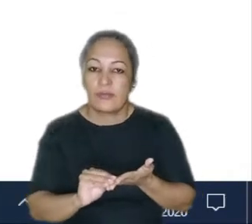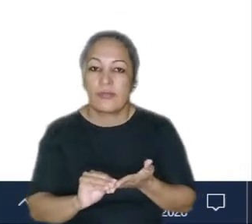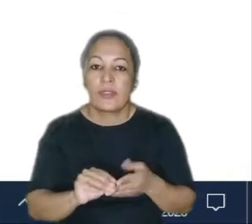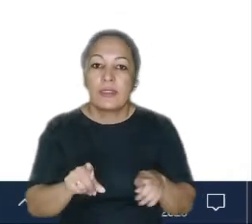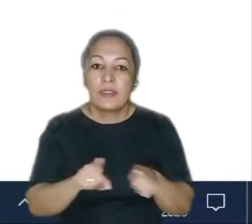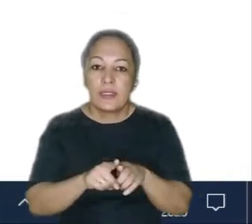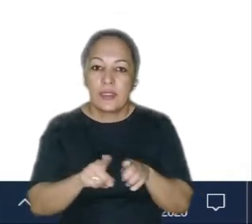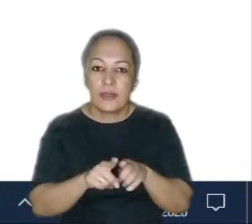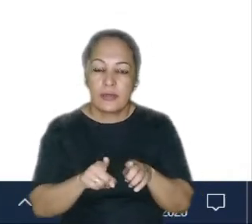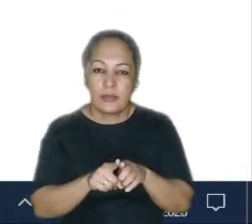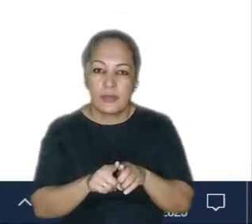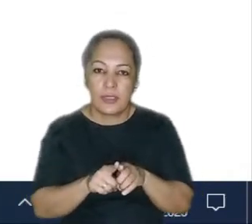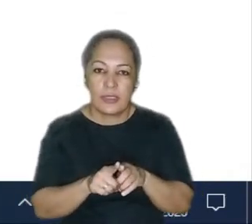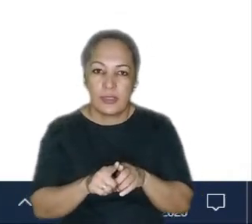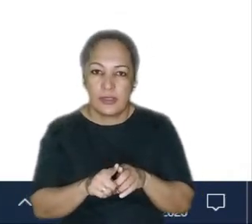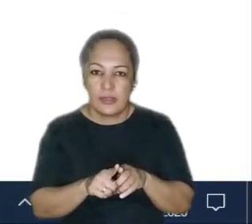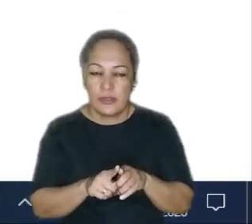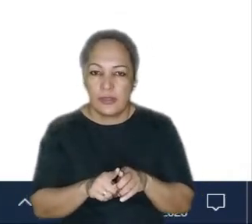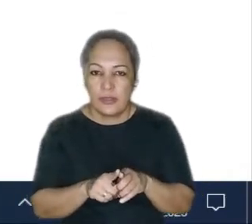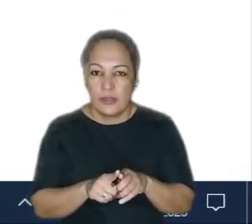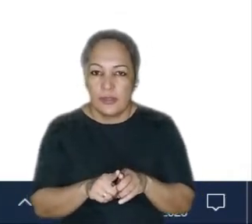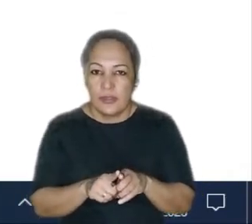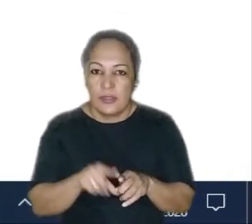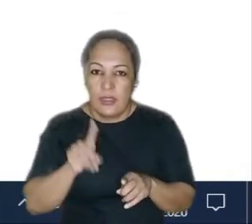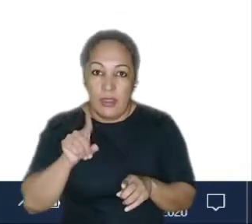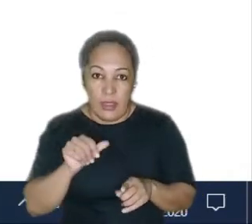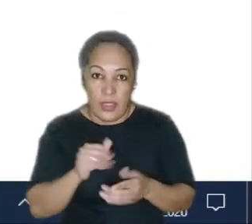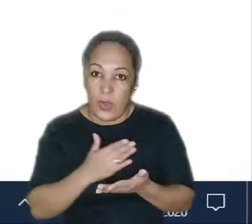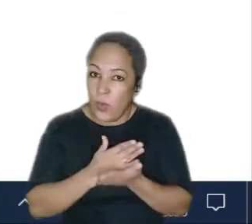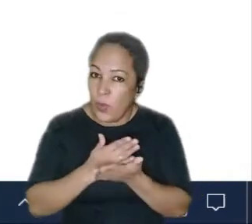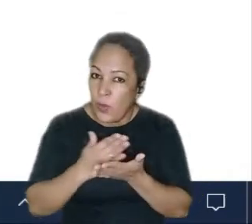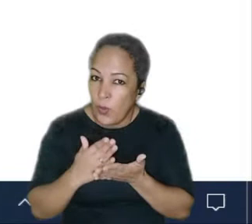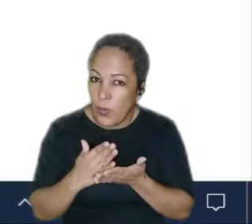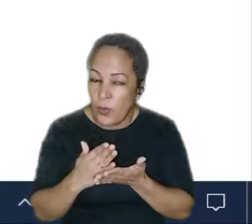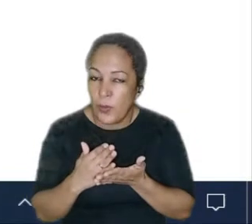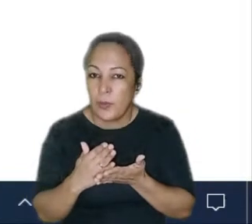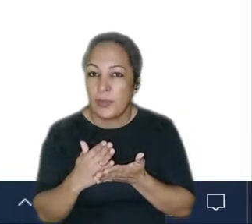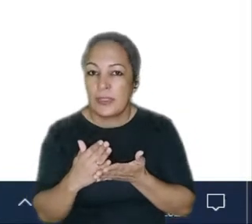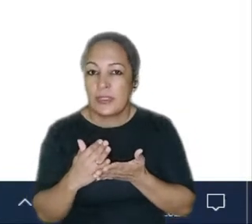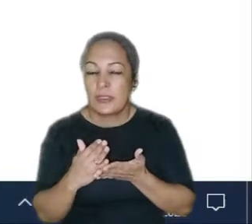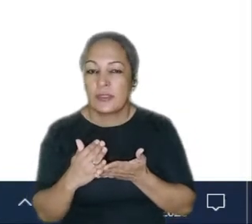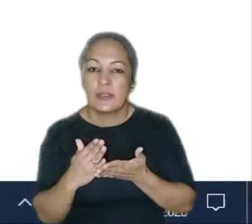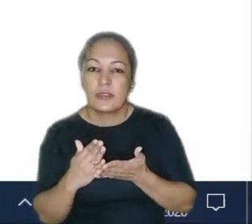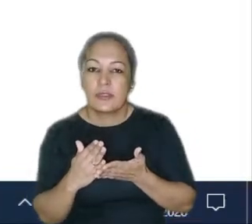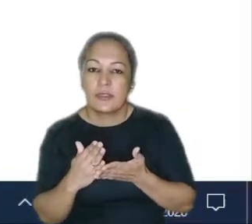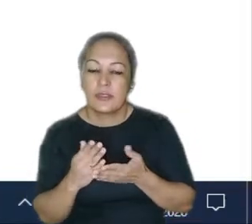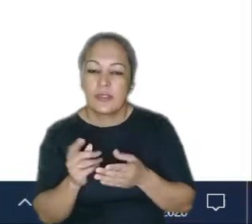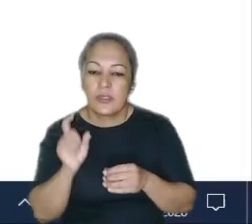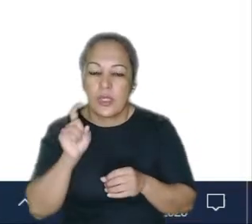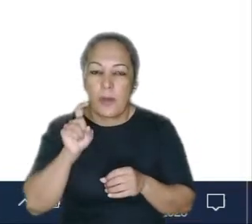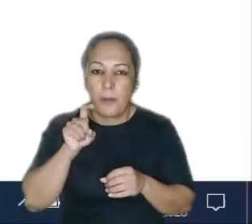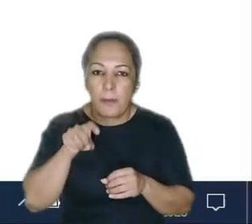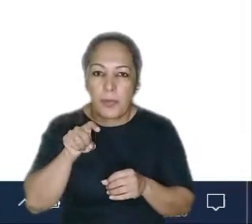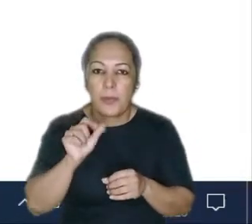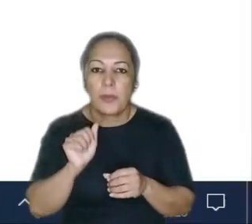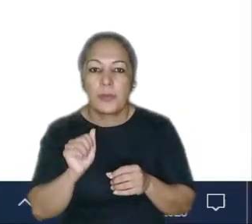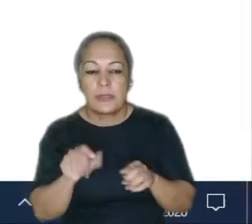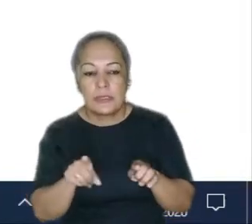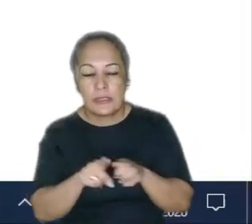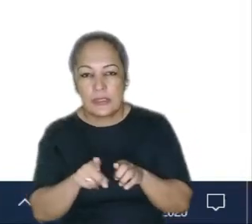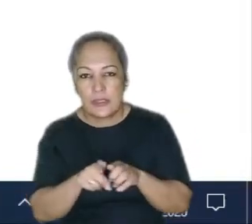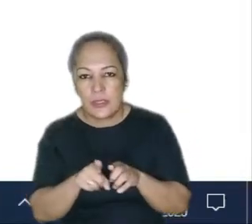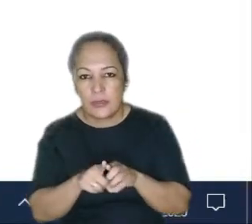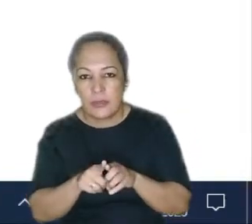dados, ele é iniciado ele é ativado quando o seu